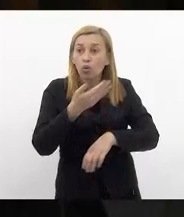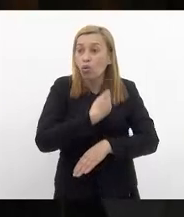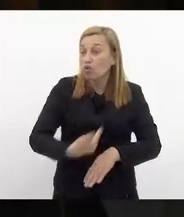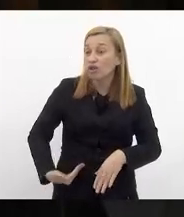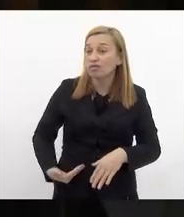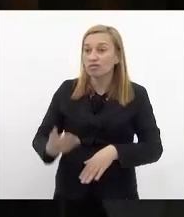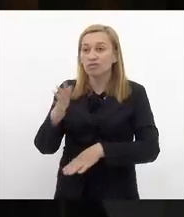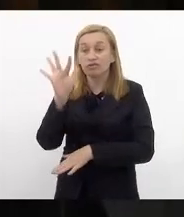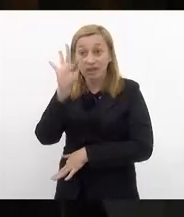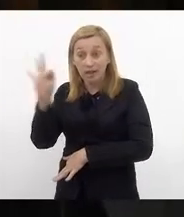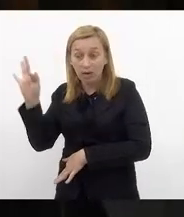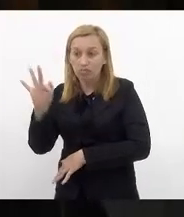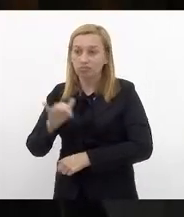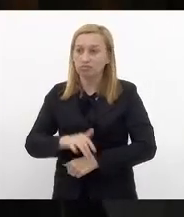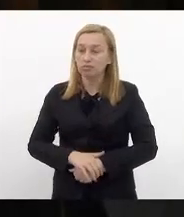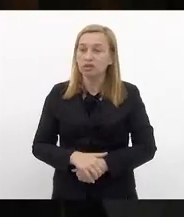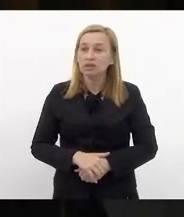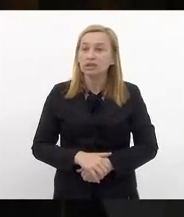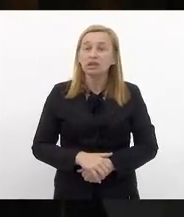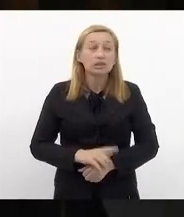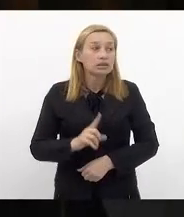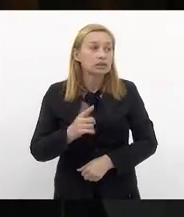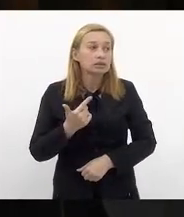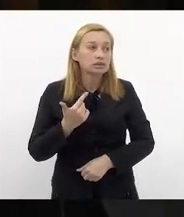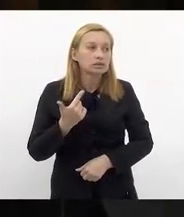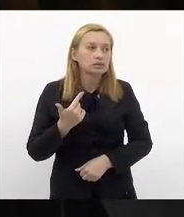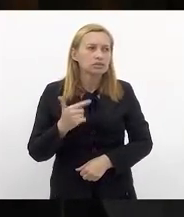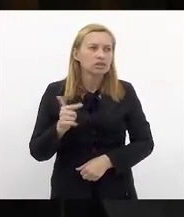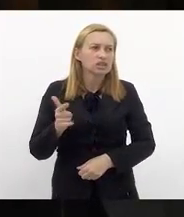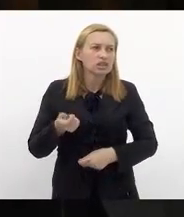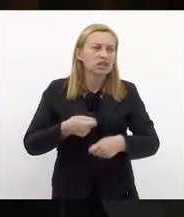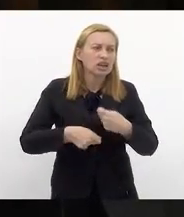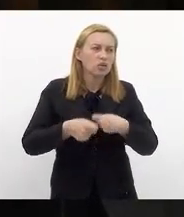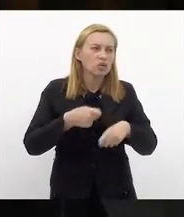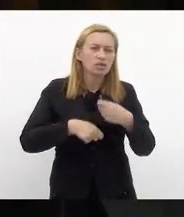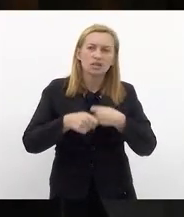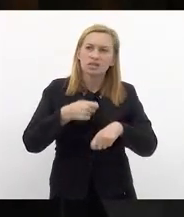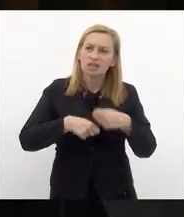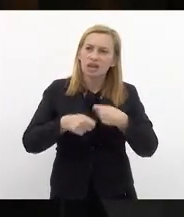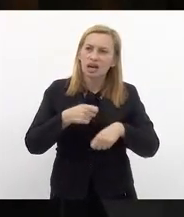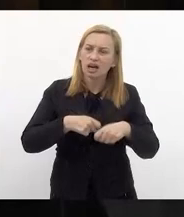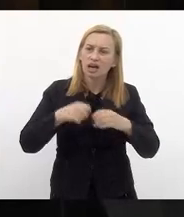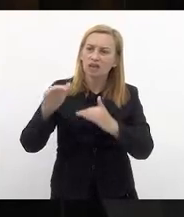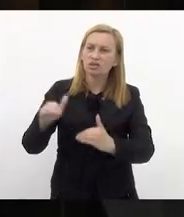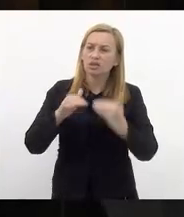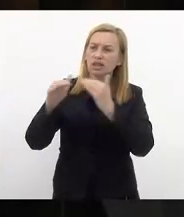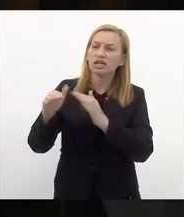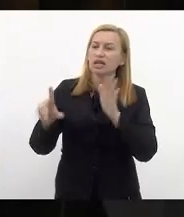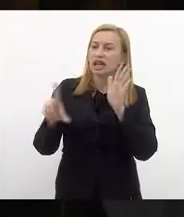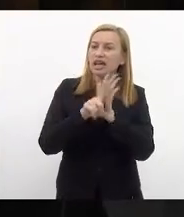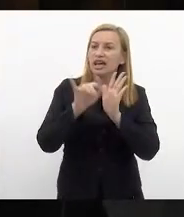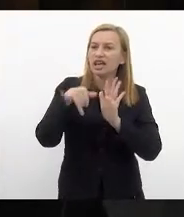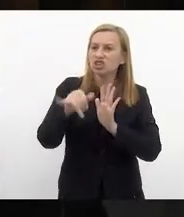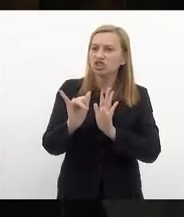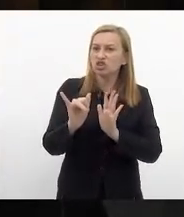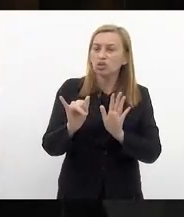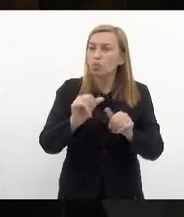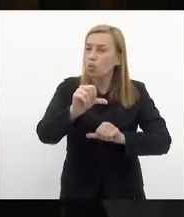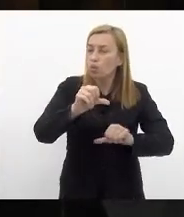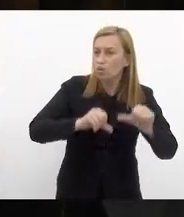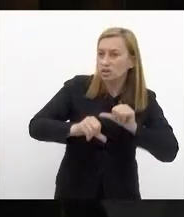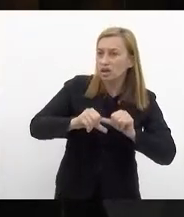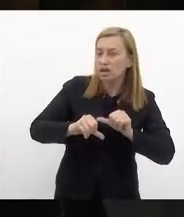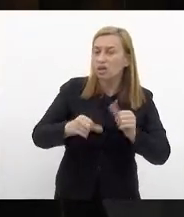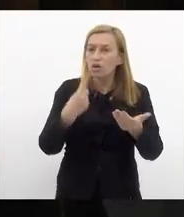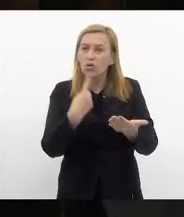federal. Não buscou negociar em condições de soberania a Lei Kandir. Pelo contrário, o